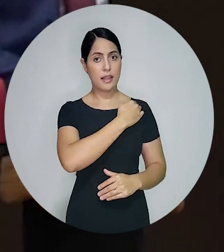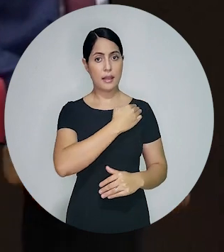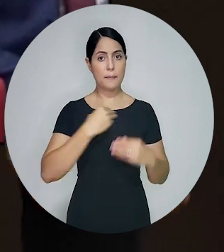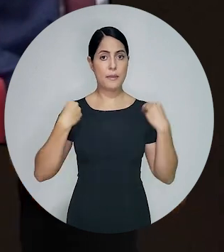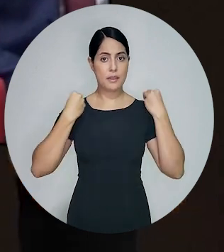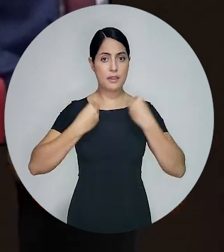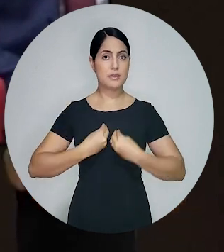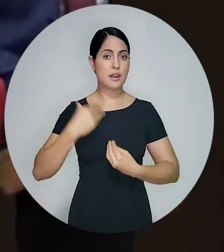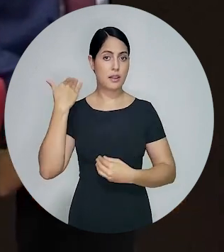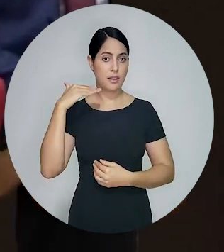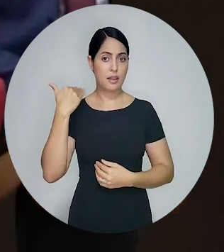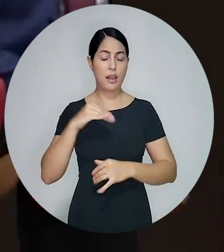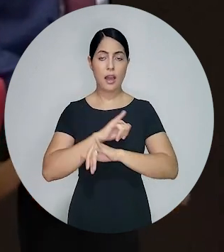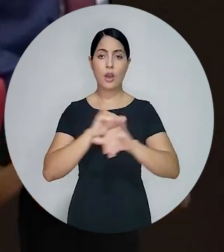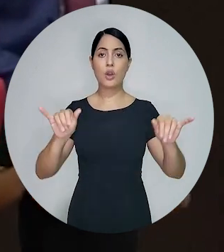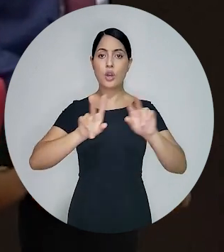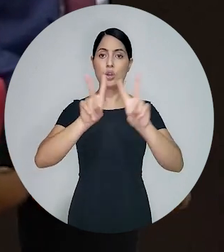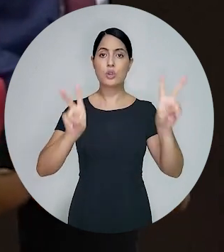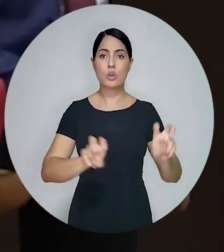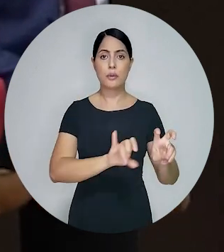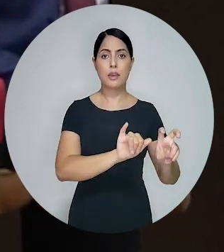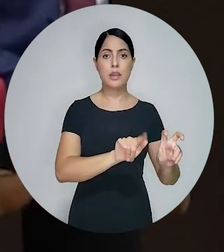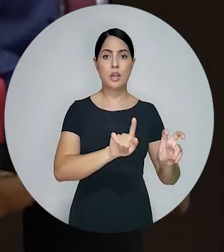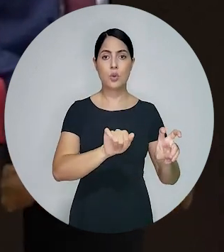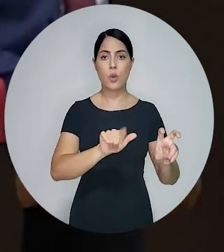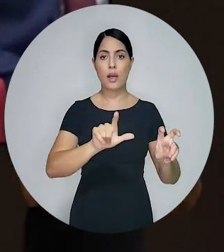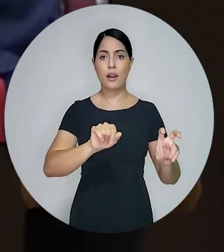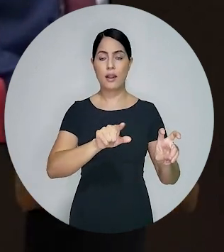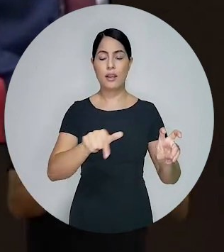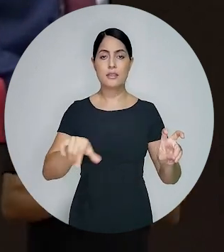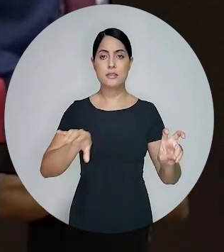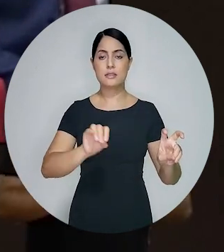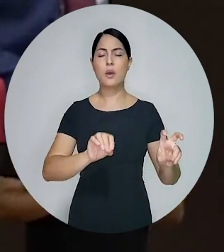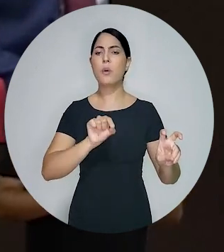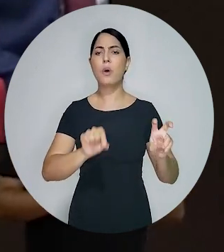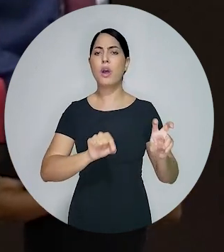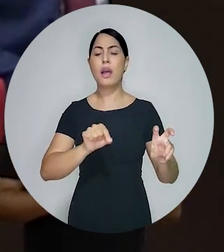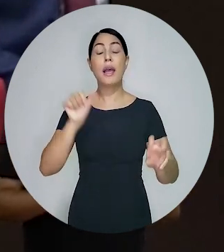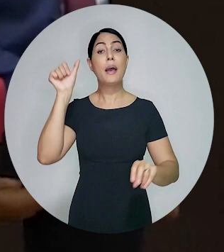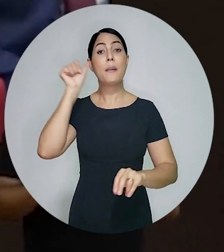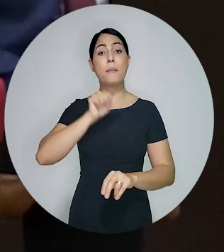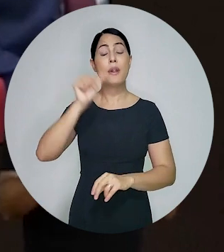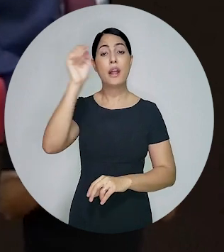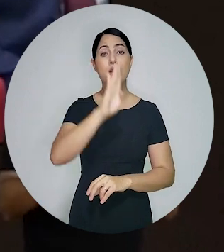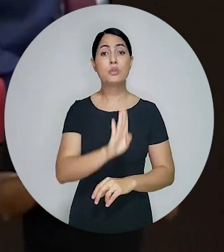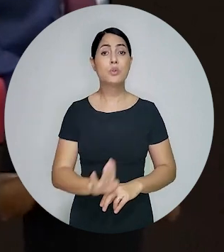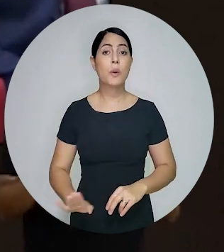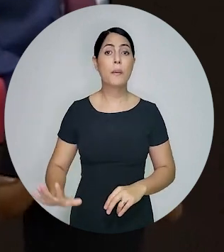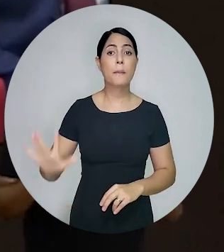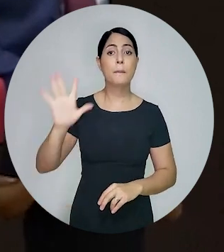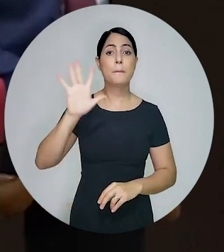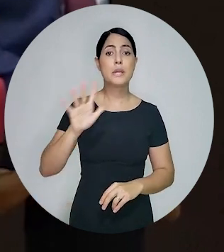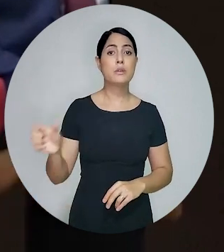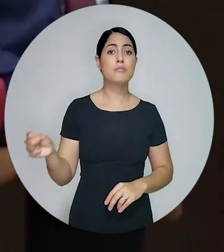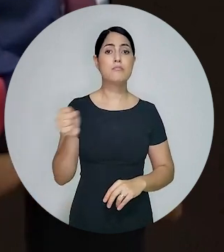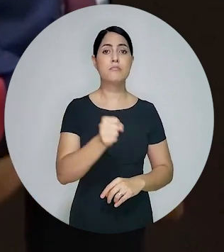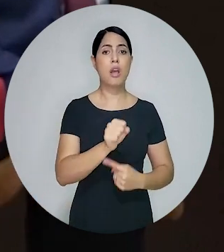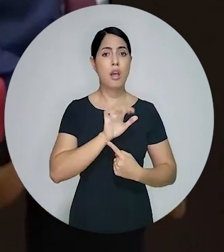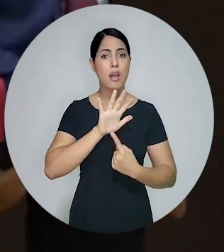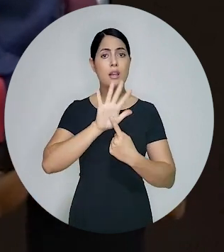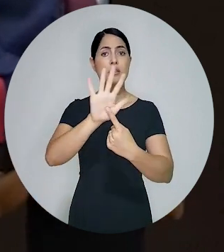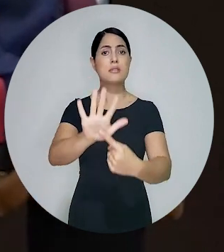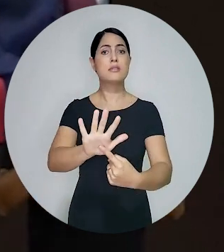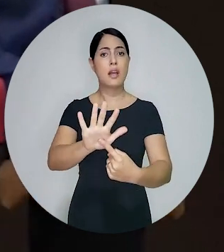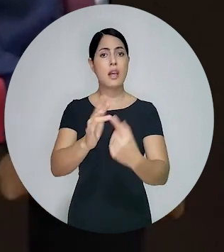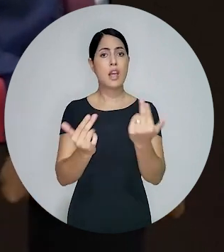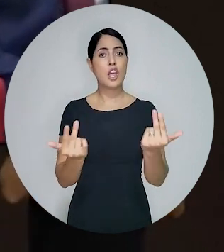eu roubo uma expressão da ministra Carmen Lúcia, que usa muito igualação. Nós precisamos que as mulheres brasileiras ocupem